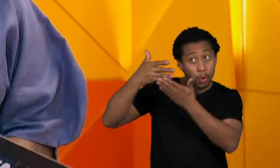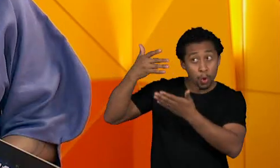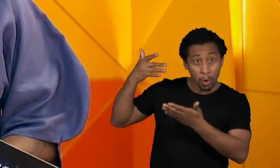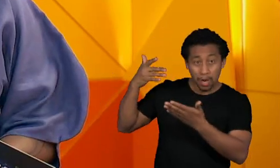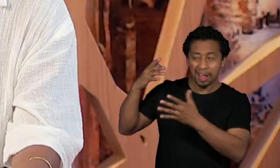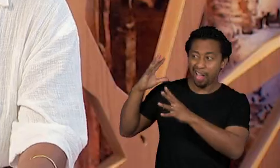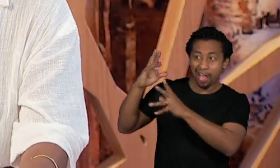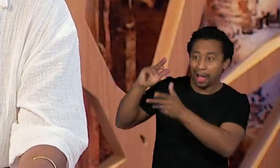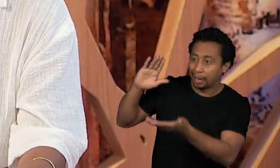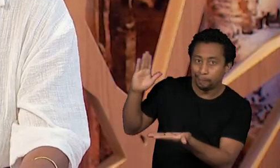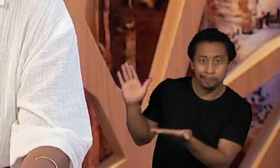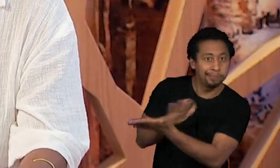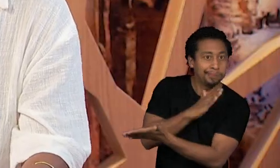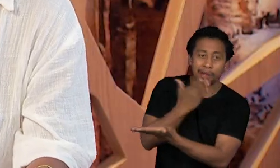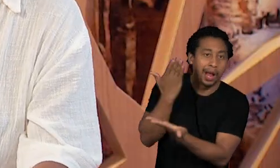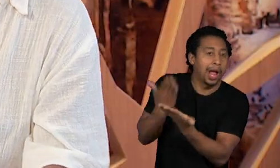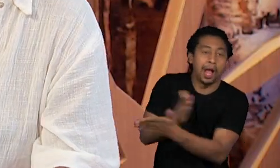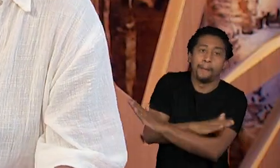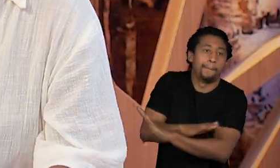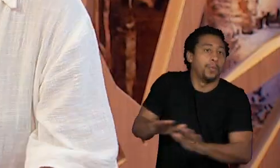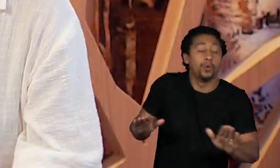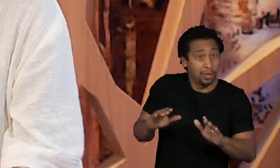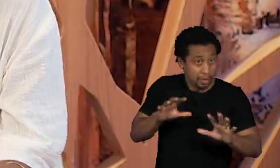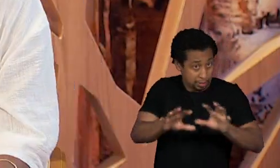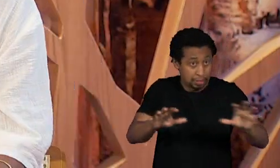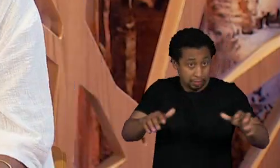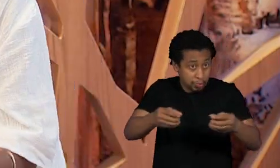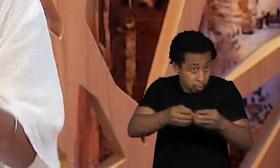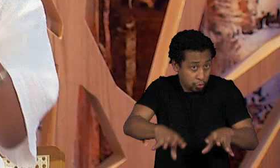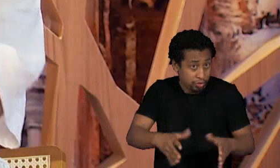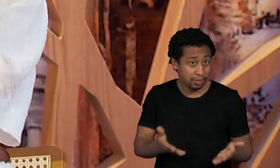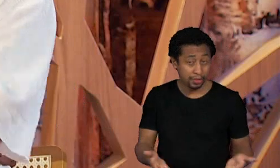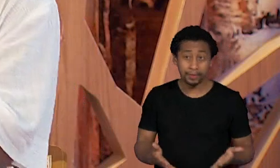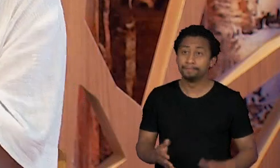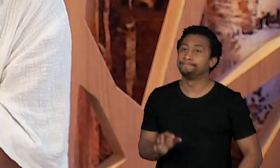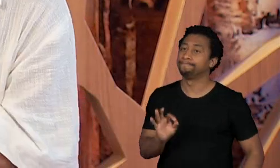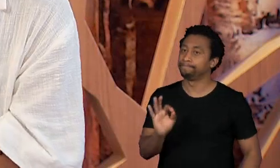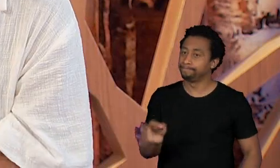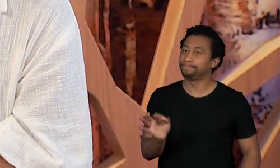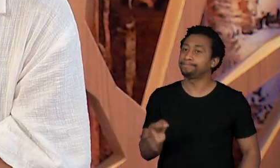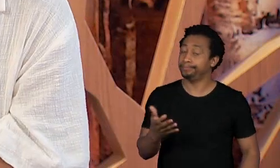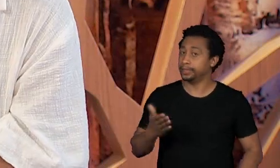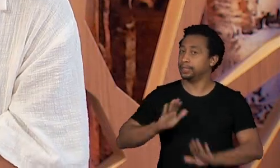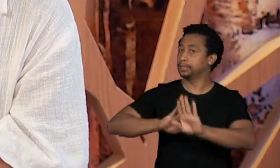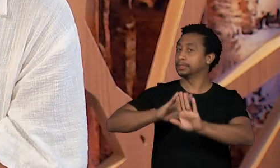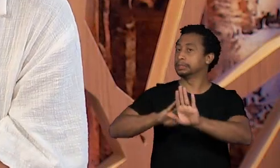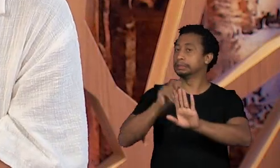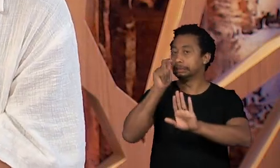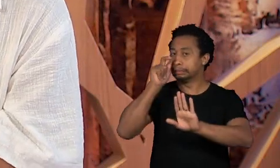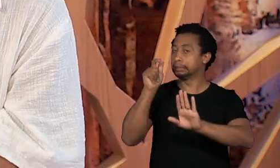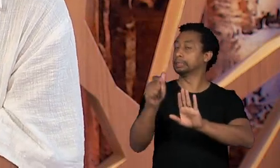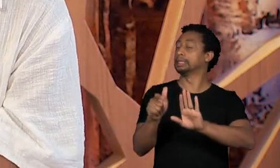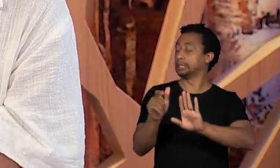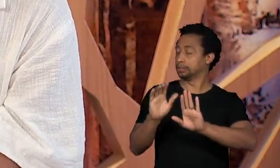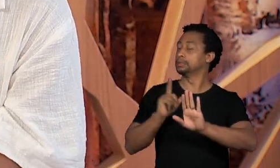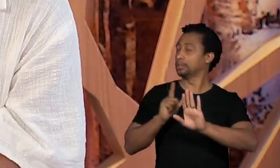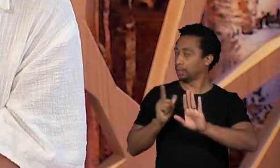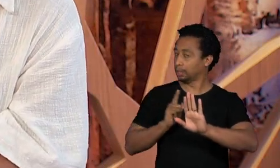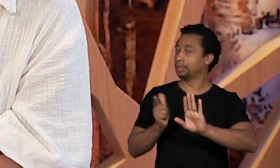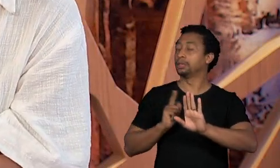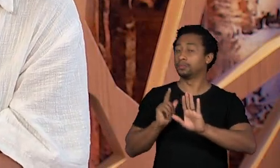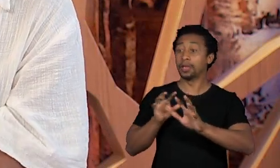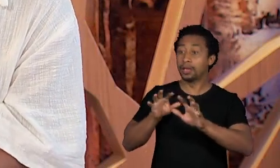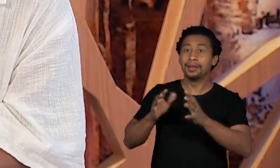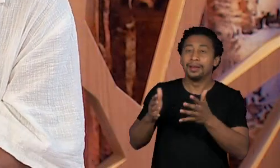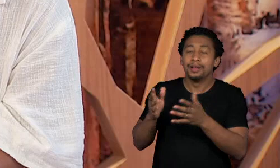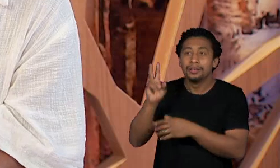é? Exatamente, acho que não é coincidentemente, tem intenção. Essa história ela tem uma intenção. Quando a gente conta uma